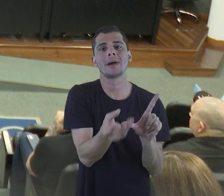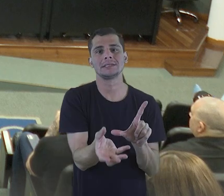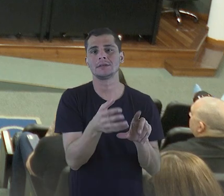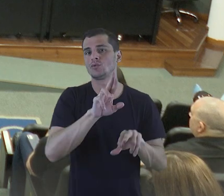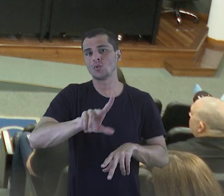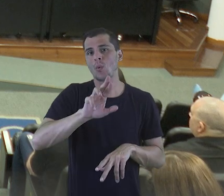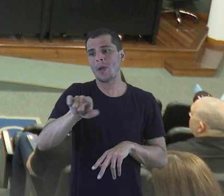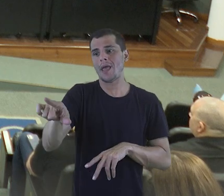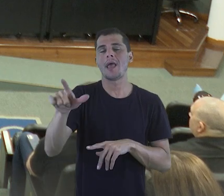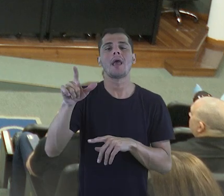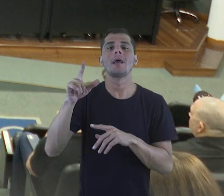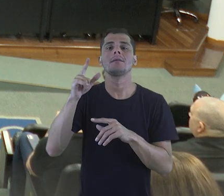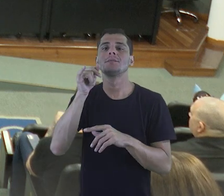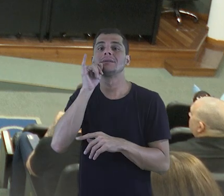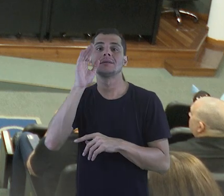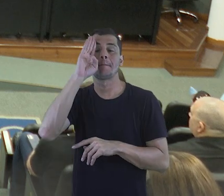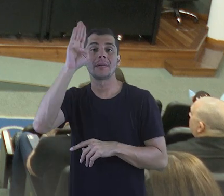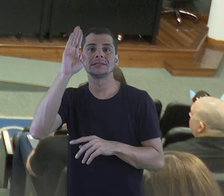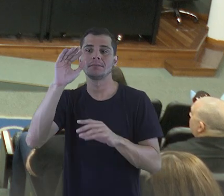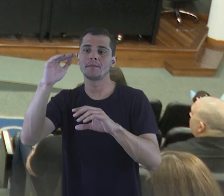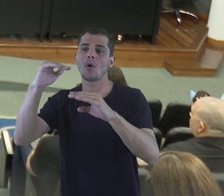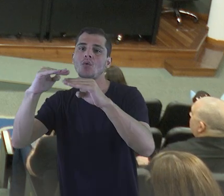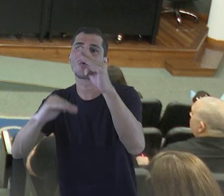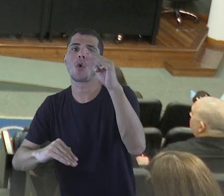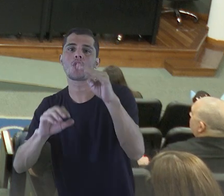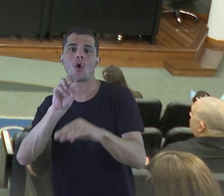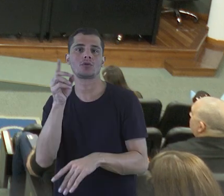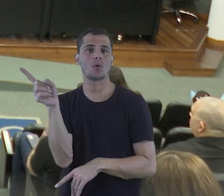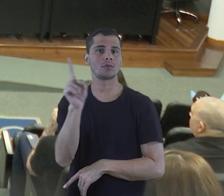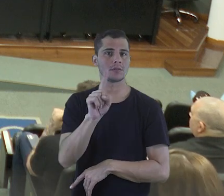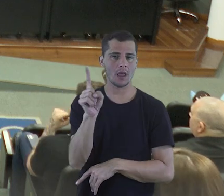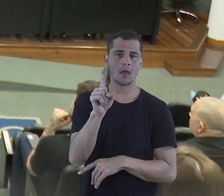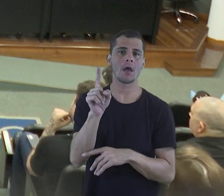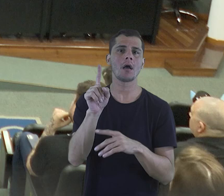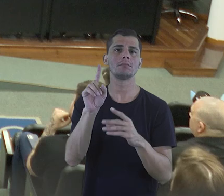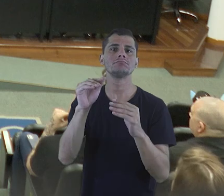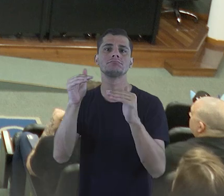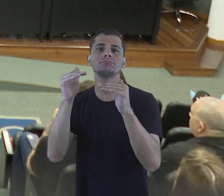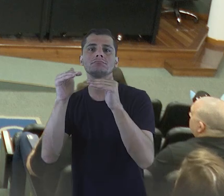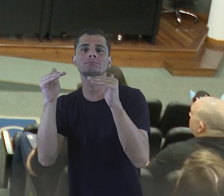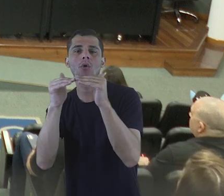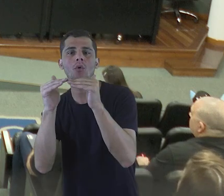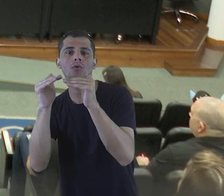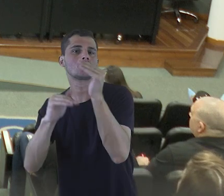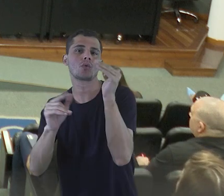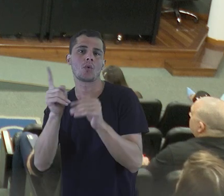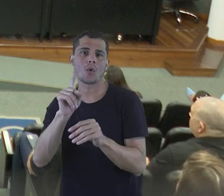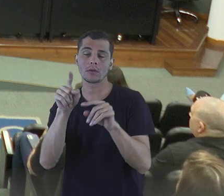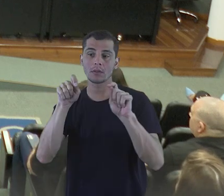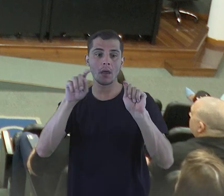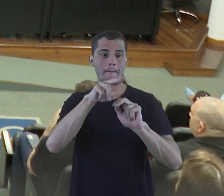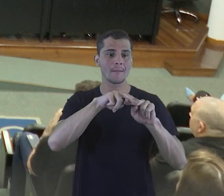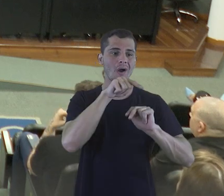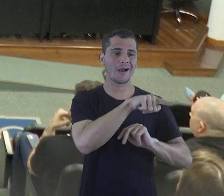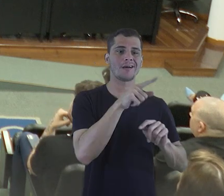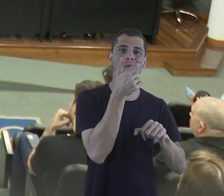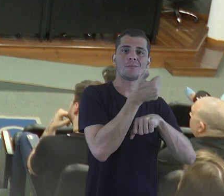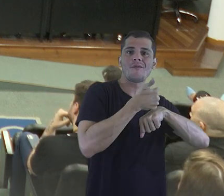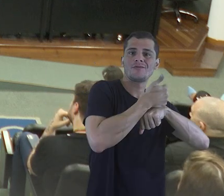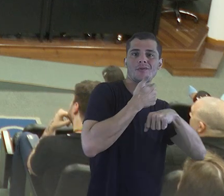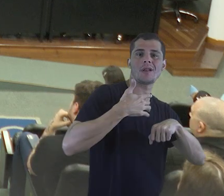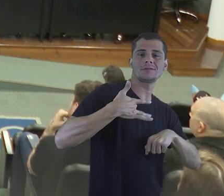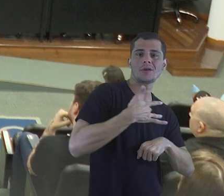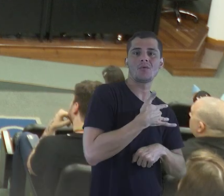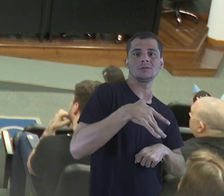não porque você como enfermeira que avaliou a situação vai estar tutelando a saúde dela e vai ratificar que ela precisa de uma perícia que ela